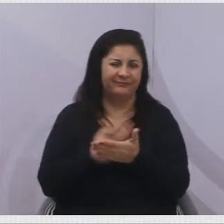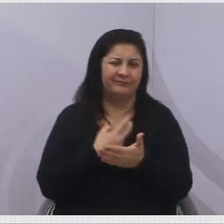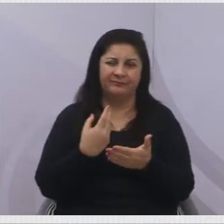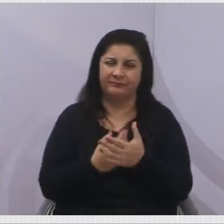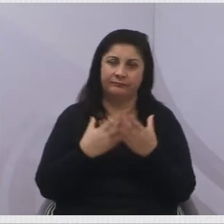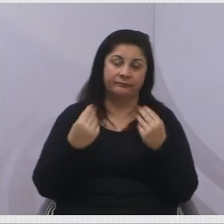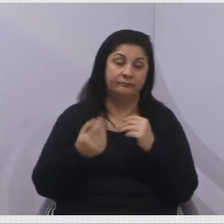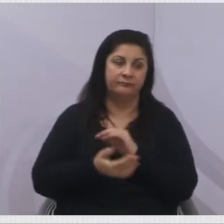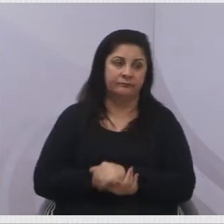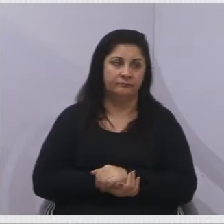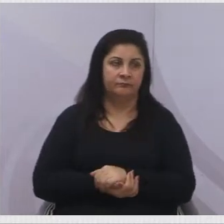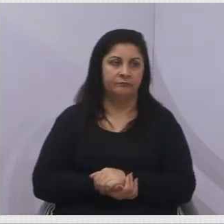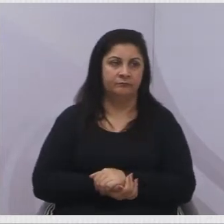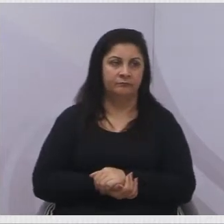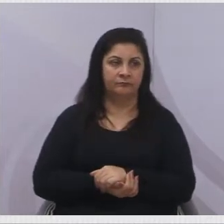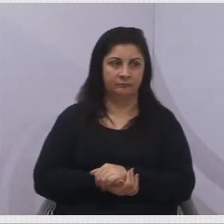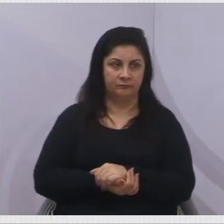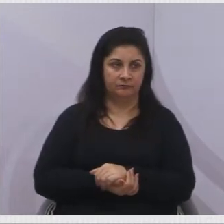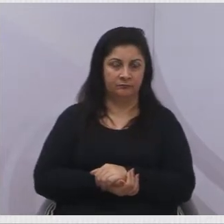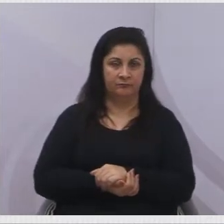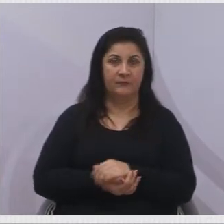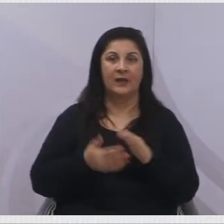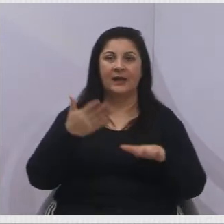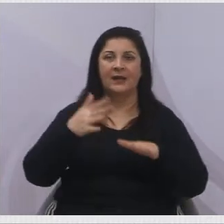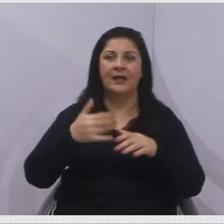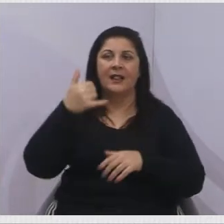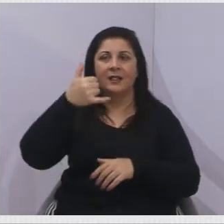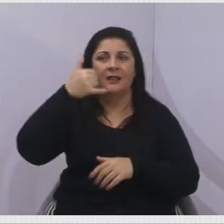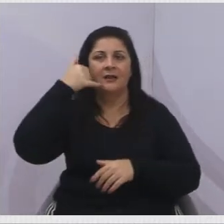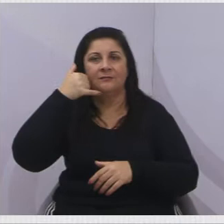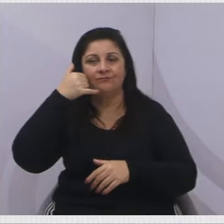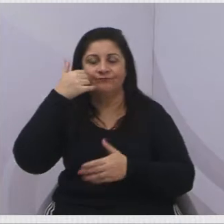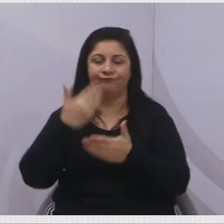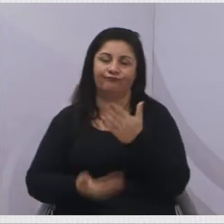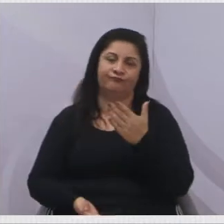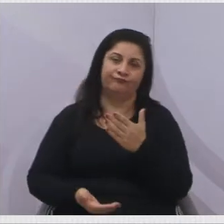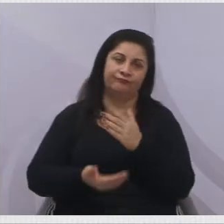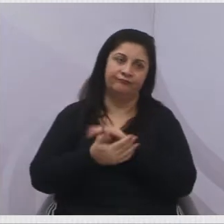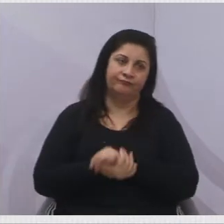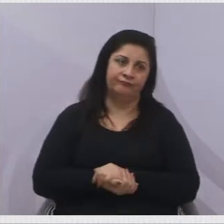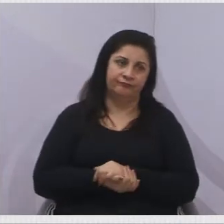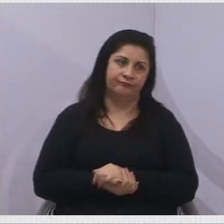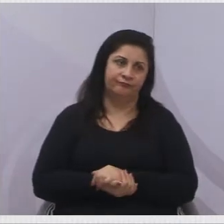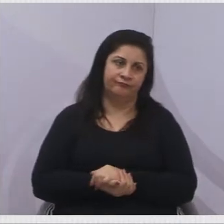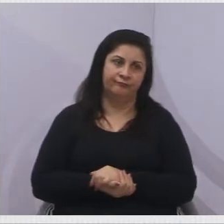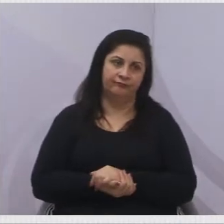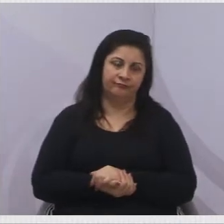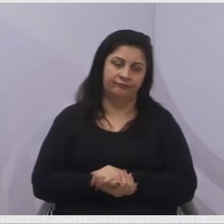2.722. Chamadas com queda de ligação, também tivemos uma redução para